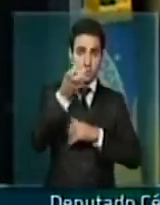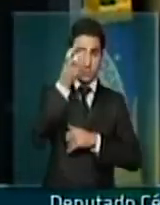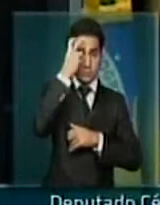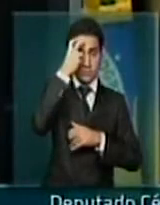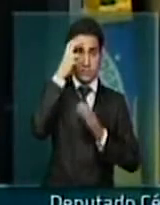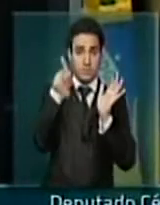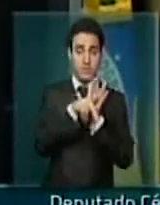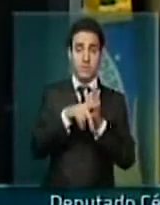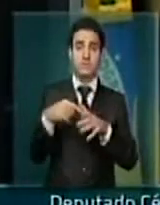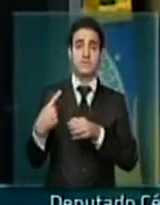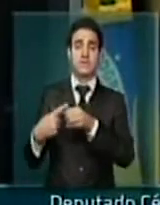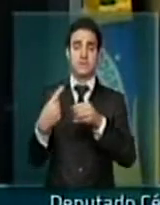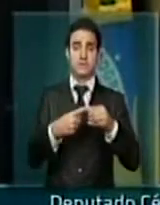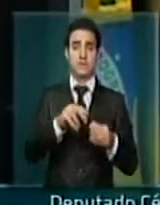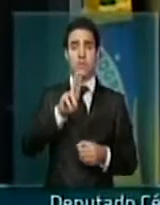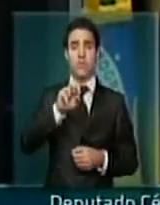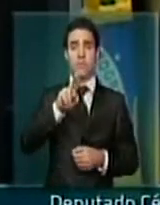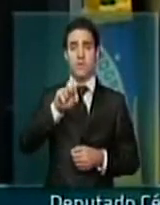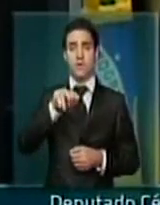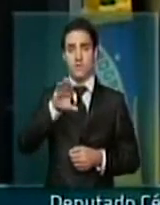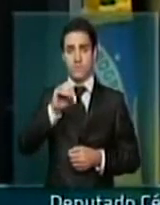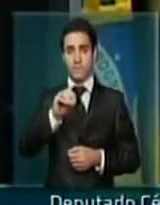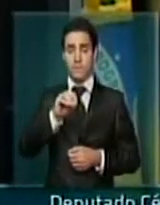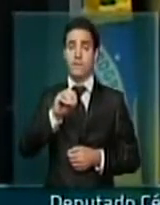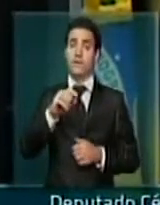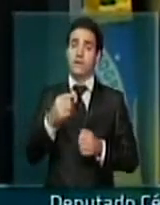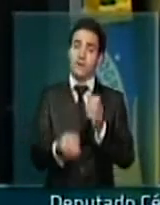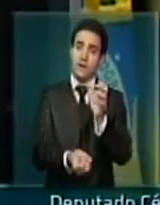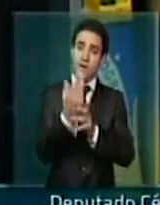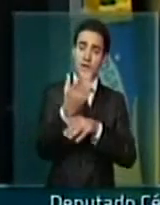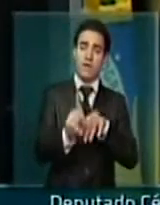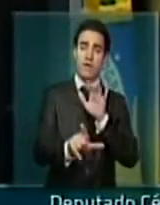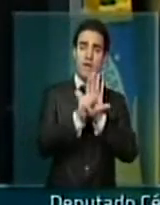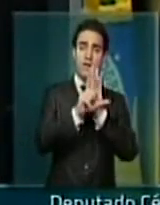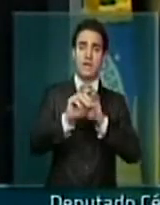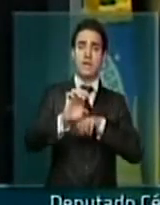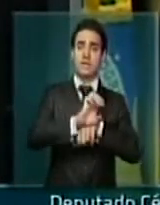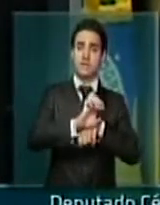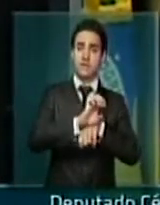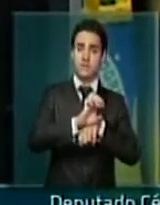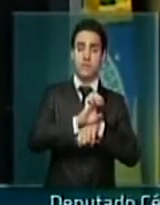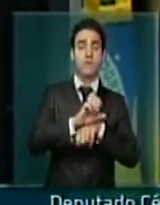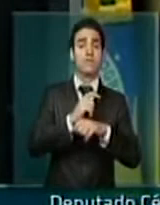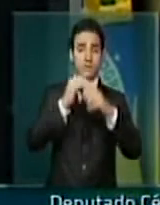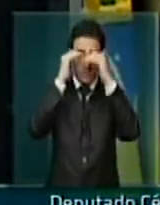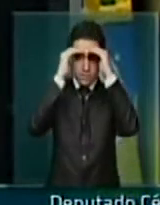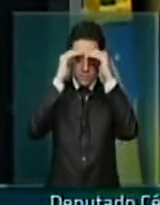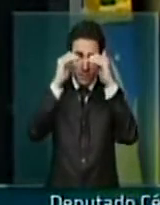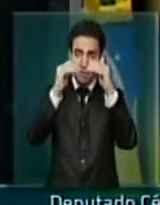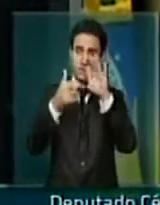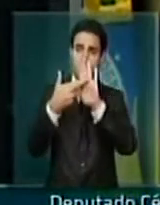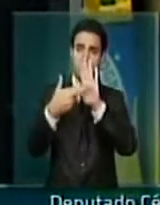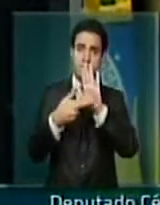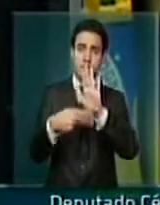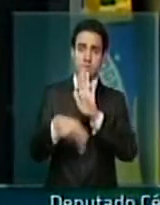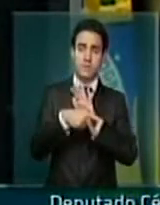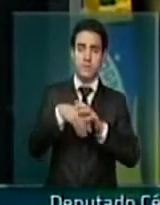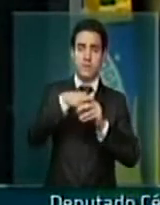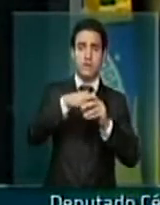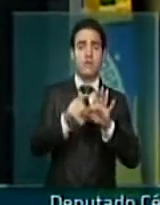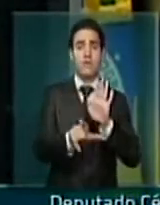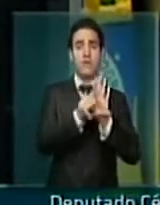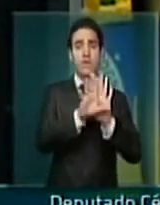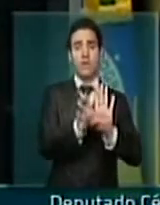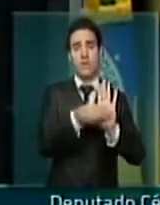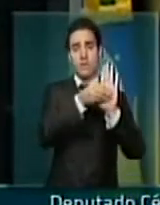ambiente urbano, far-se-ão por lei estadual, obedecidos os requisitos previstos em lei